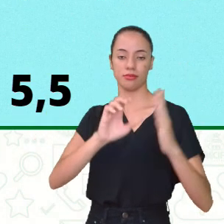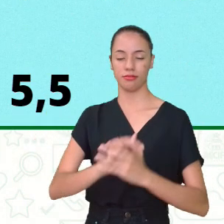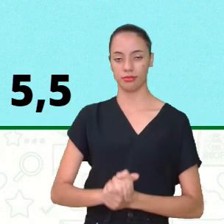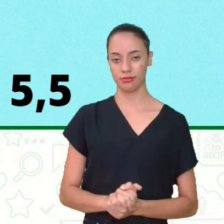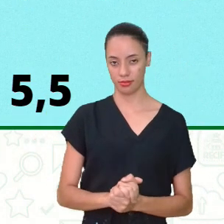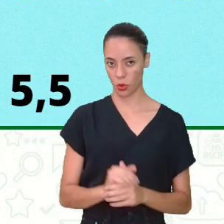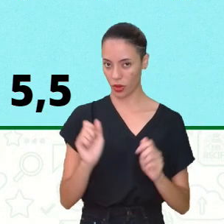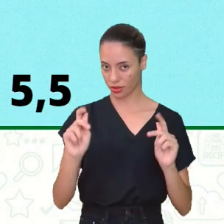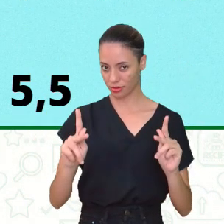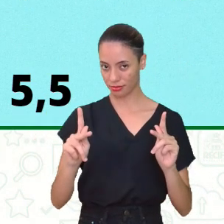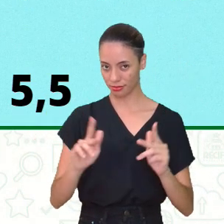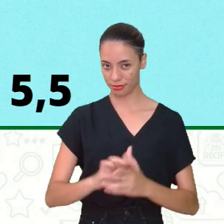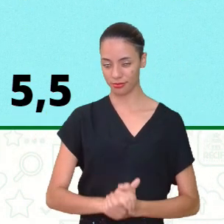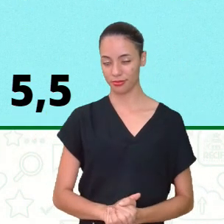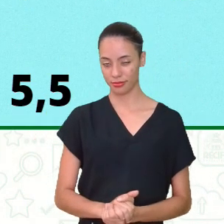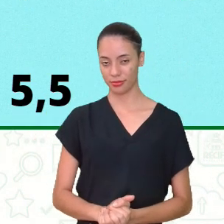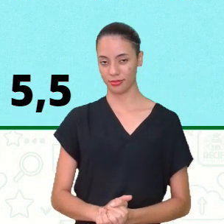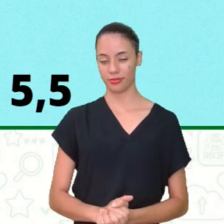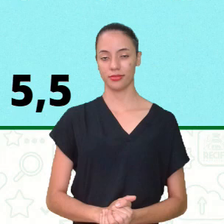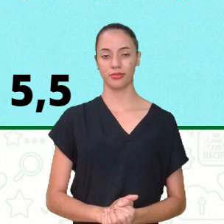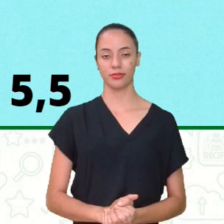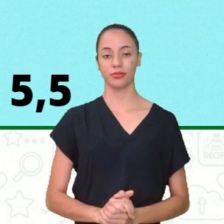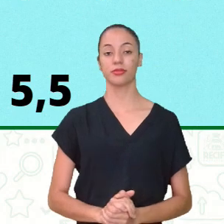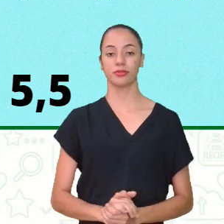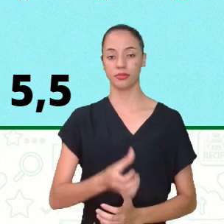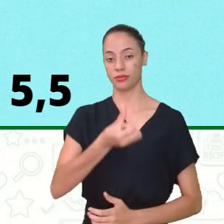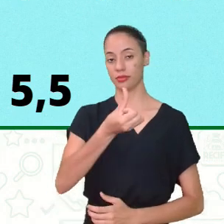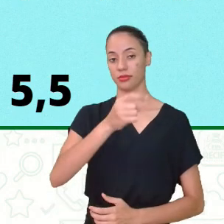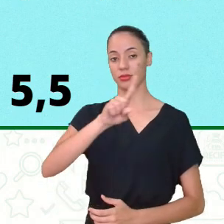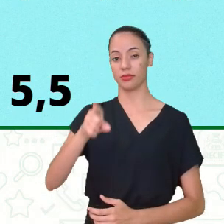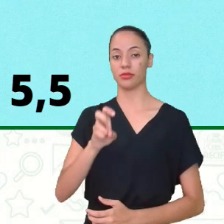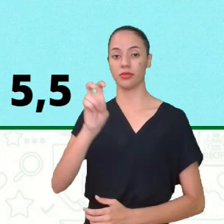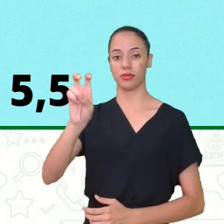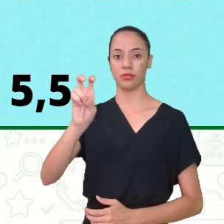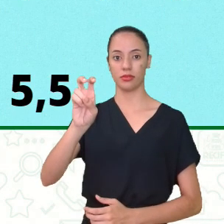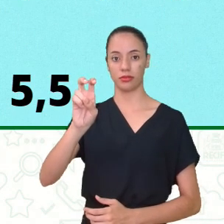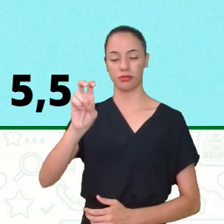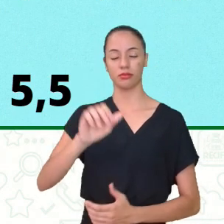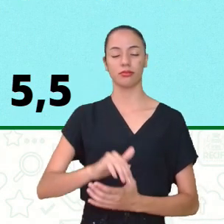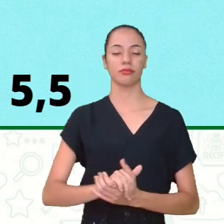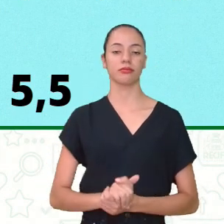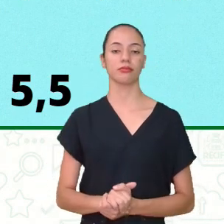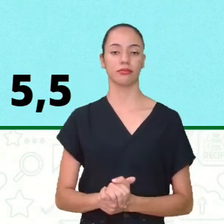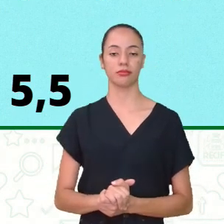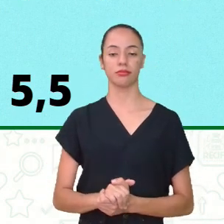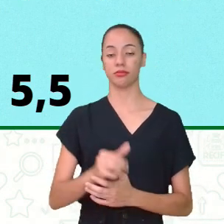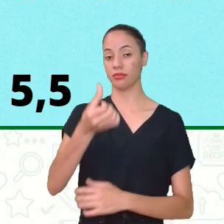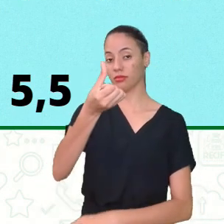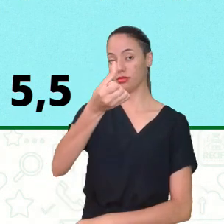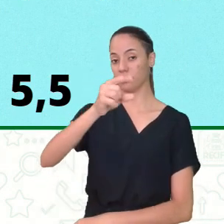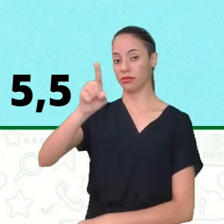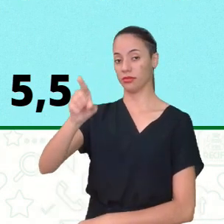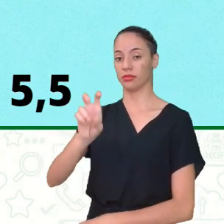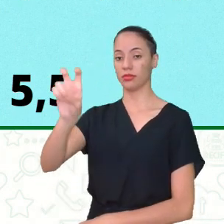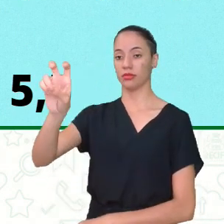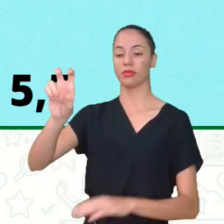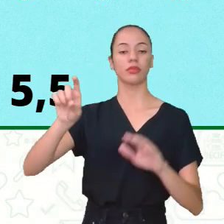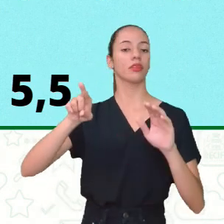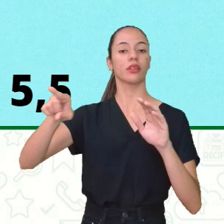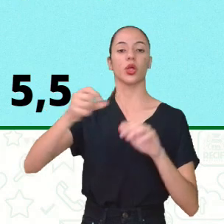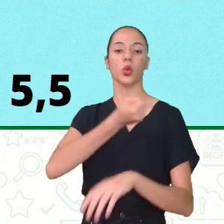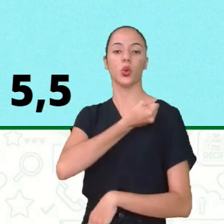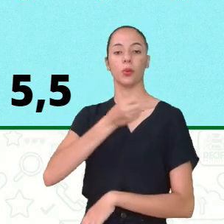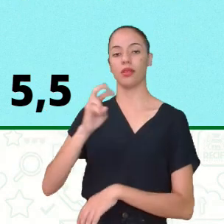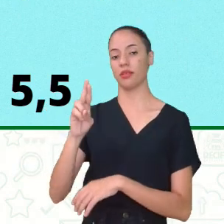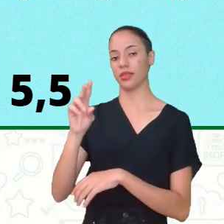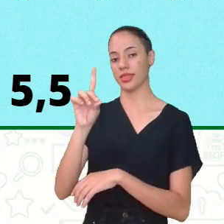Certo? Então, 6,5, ou seja, 6,5 é o número decimal que representa